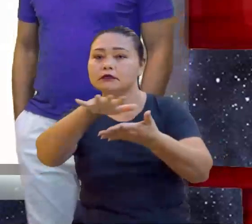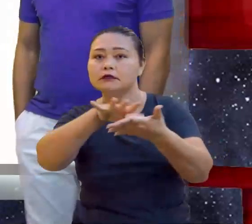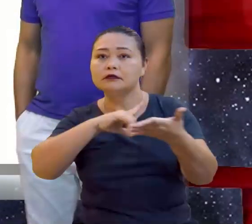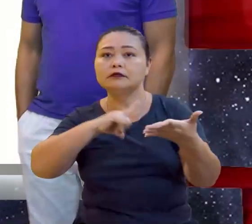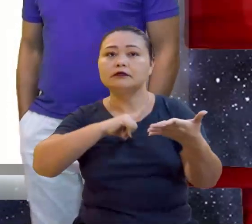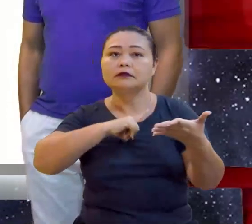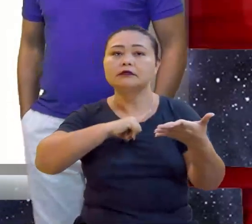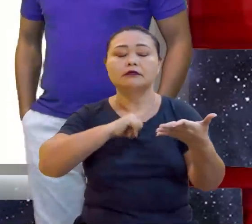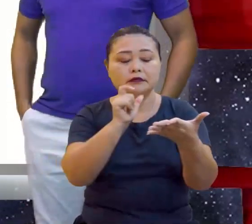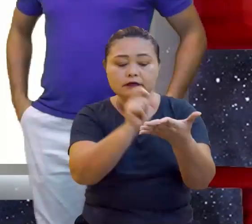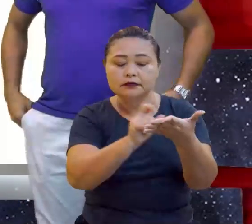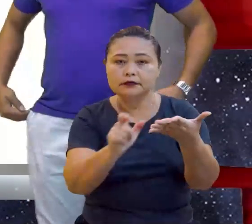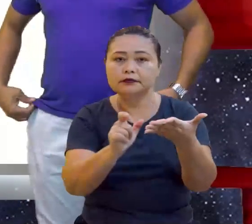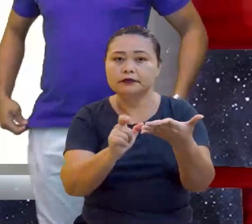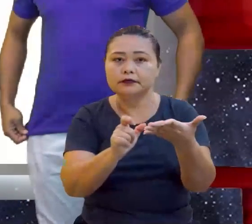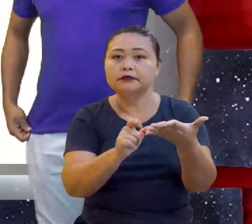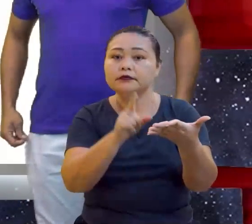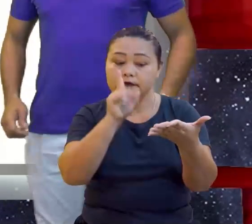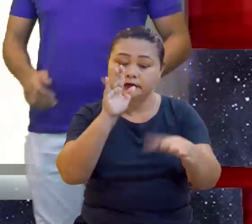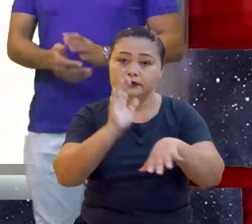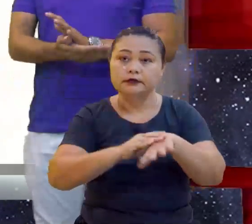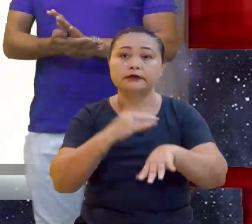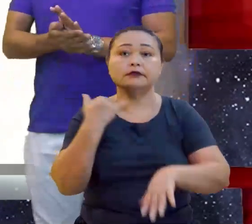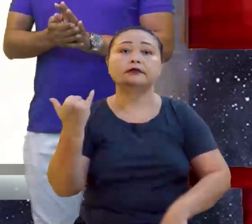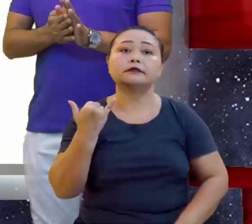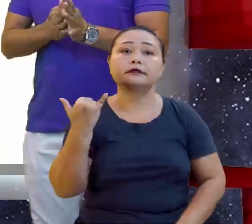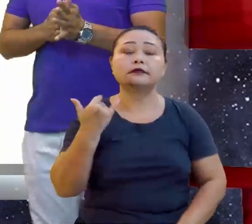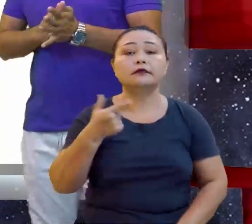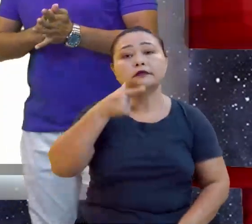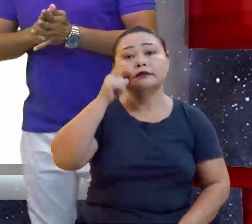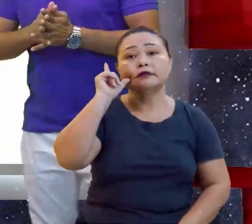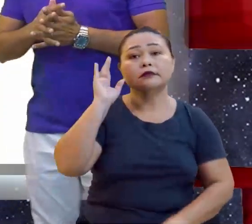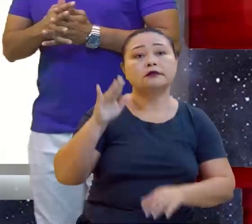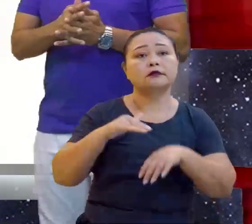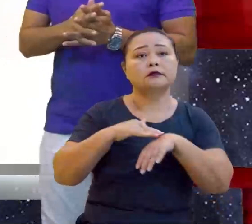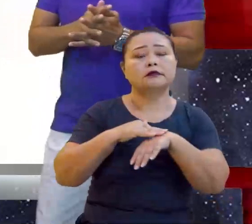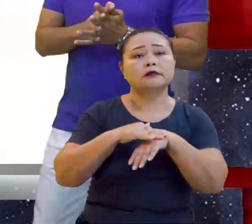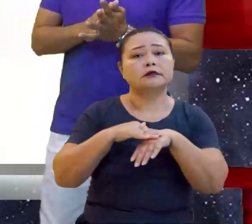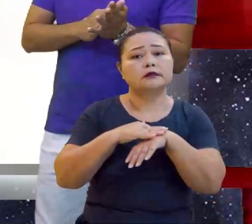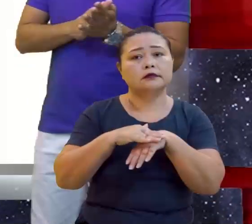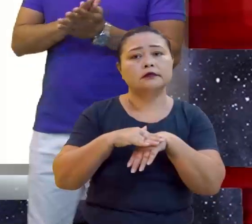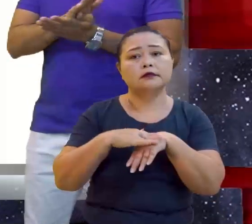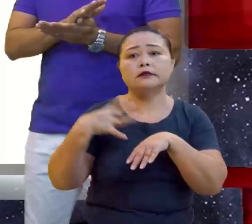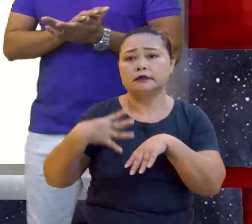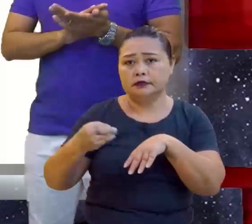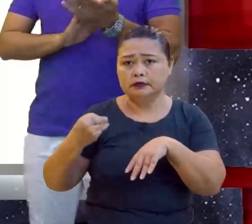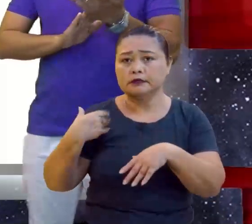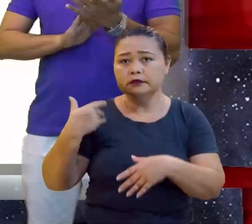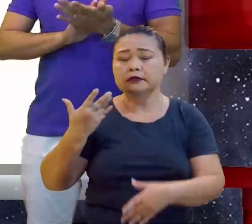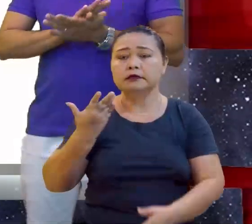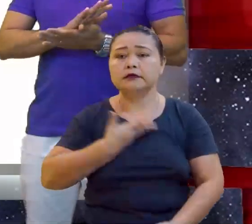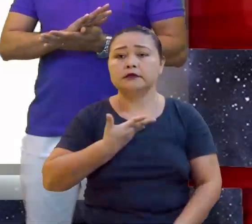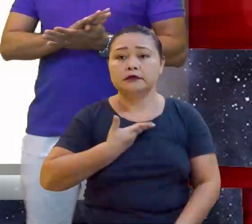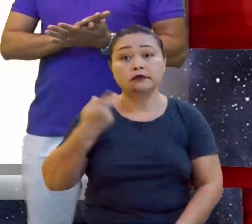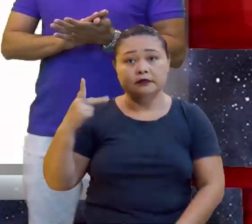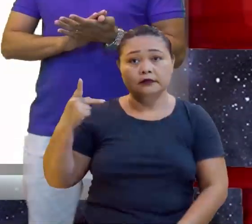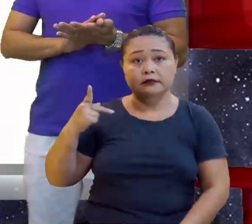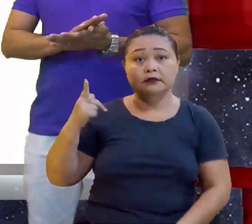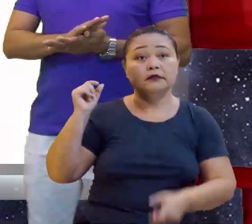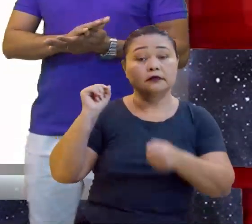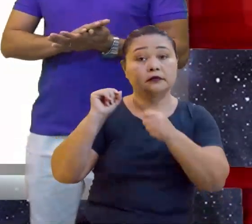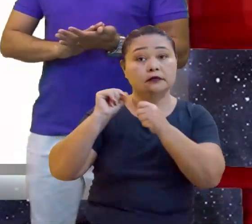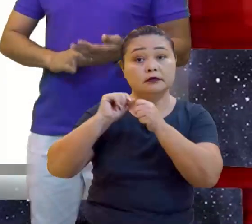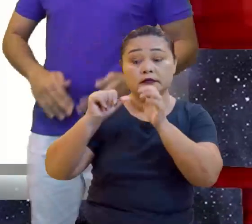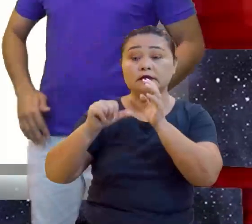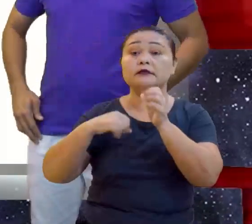aquilo que realmente importa, né? Ontem eu estava conversando com uma filha de uma amiga minha, e ela já fez 3 anos